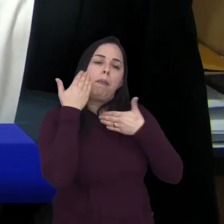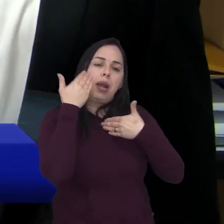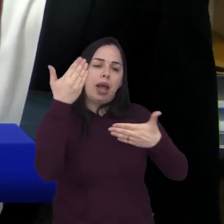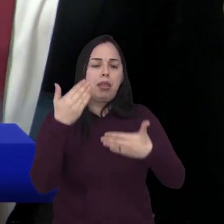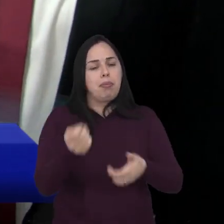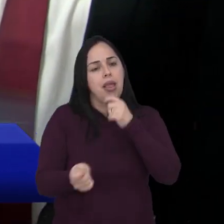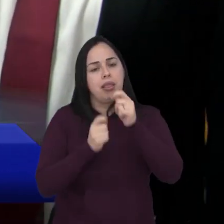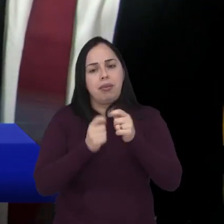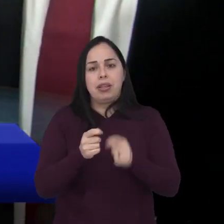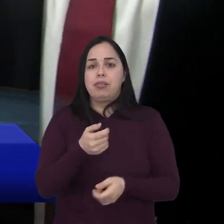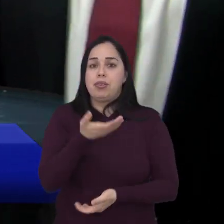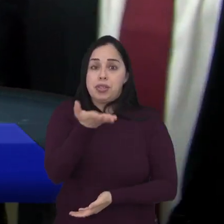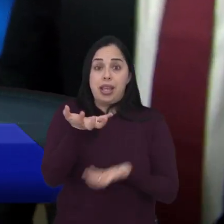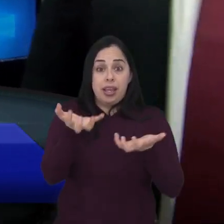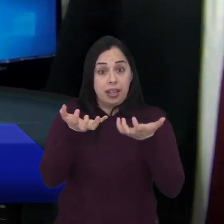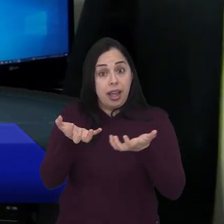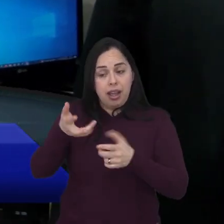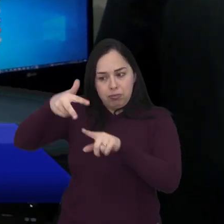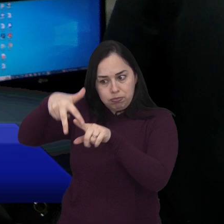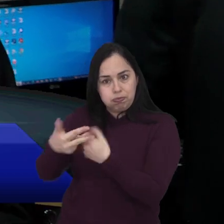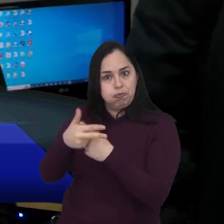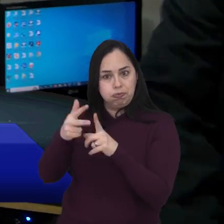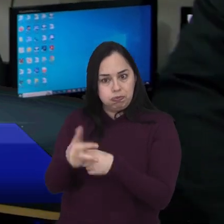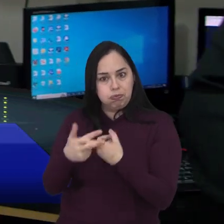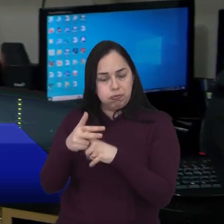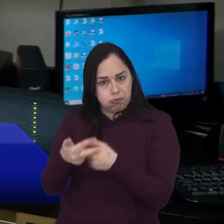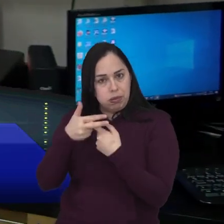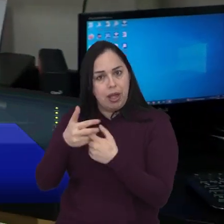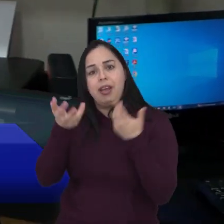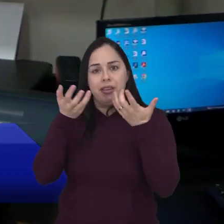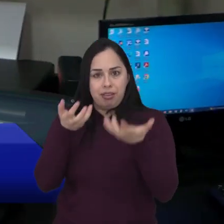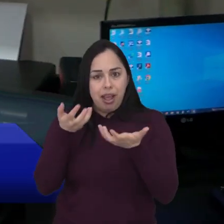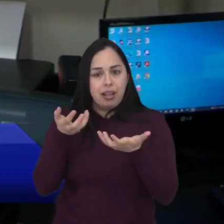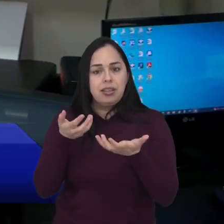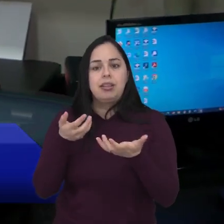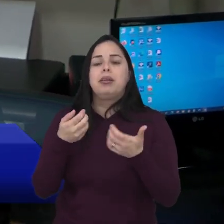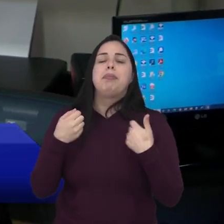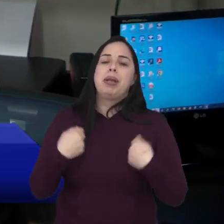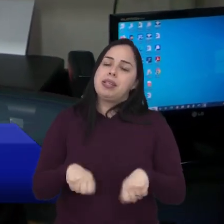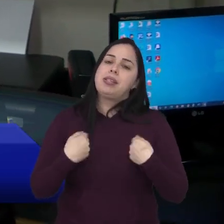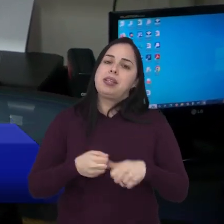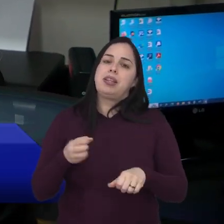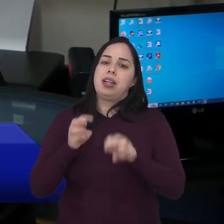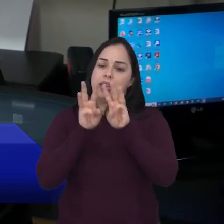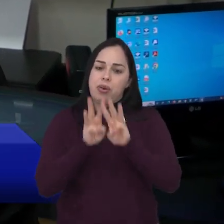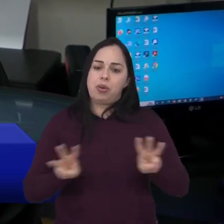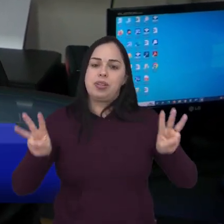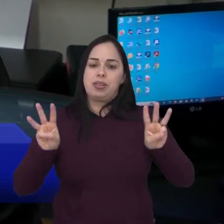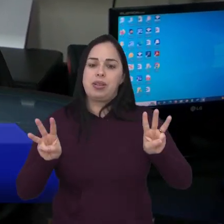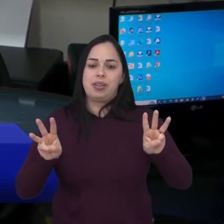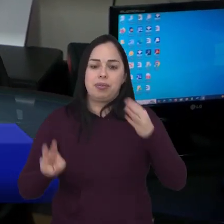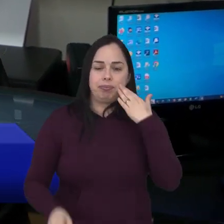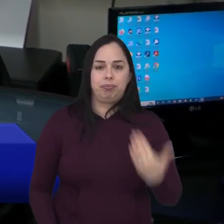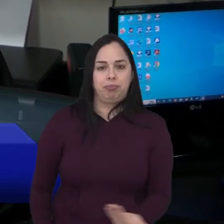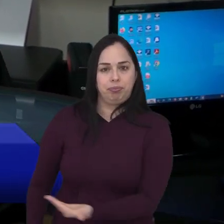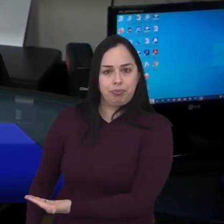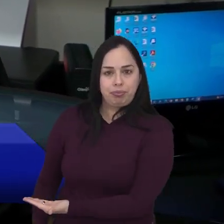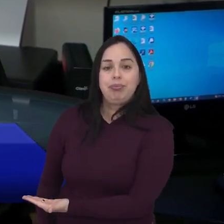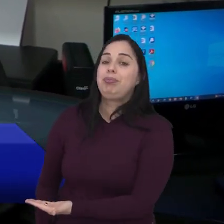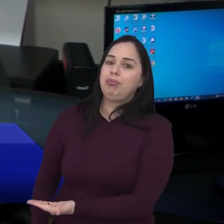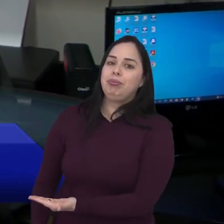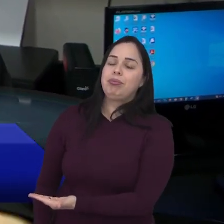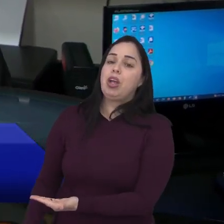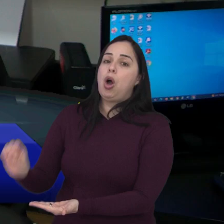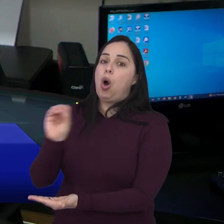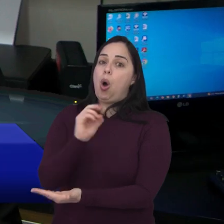sua entrevista. Lembrando que quem quiser regularizar já as suas pendências deve entrar no site da Secretaria da